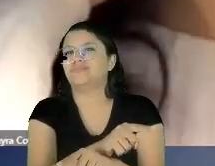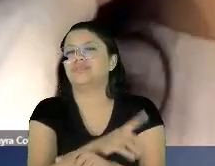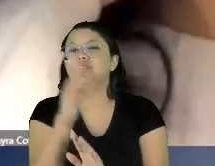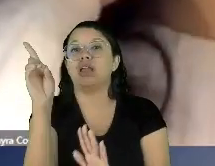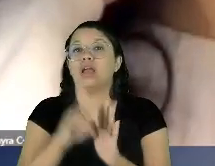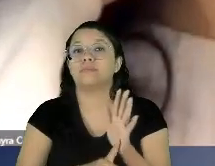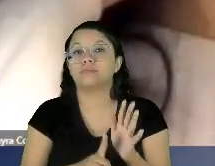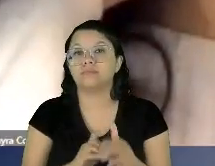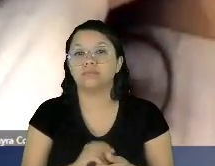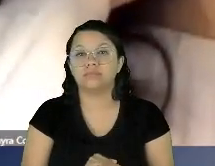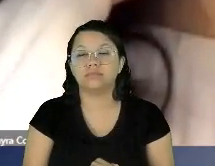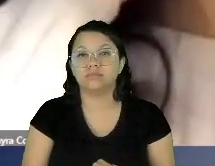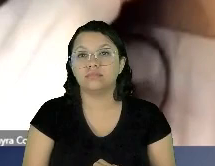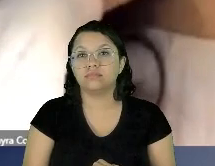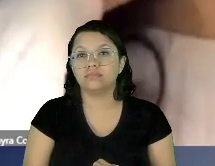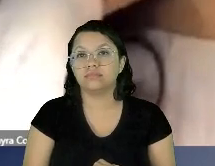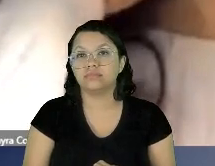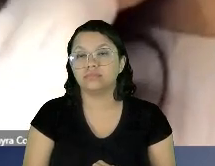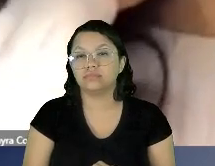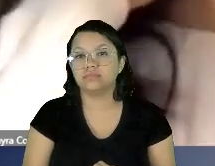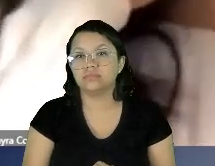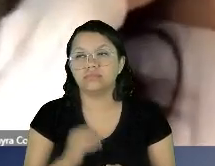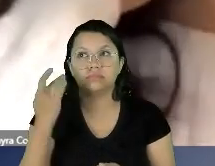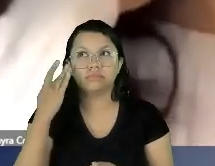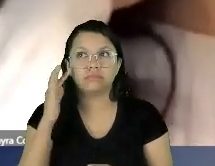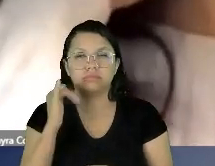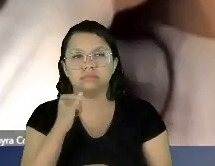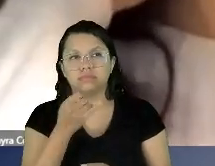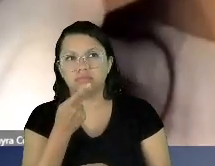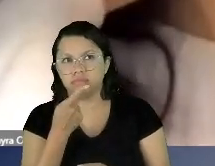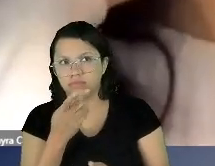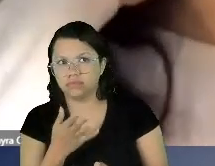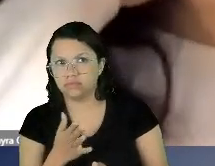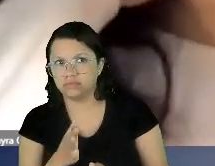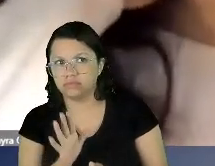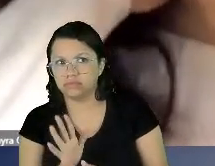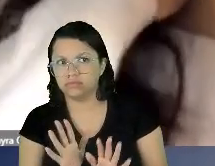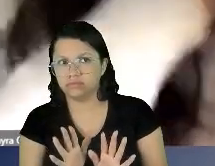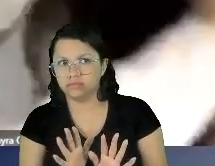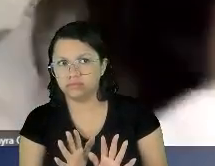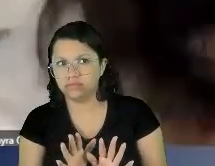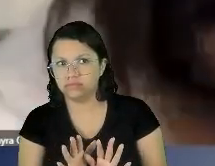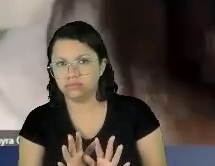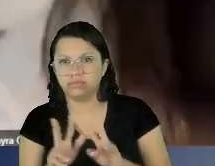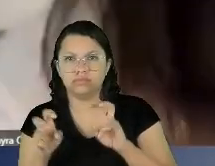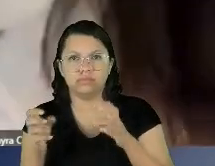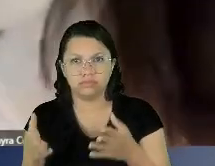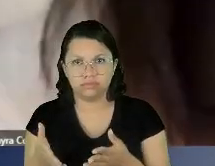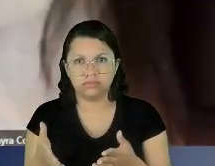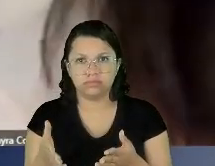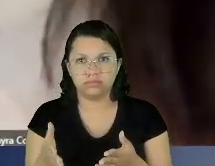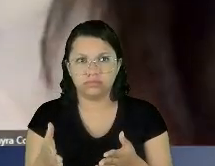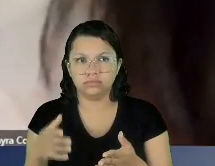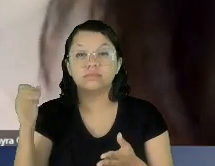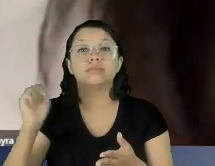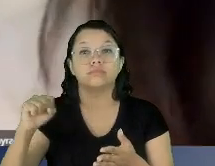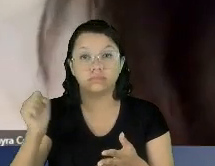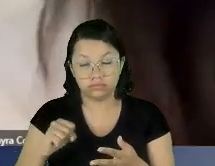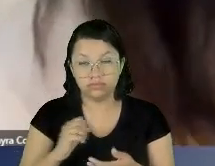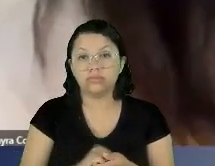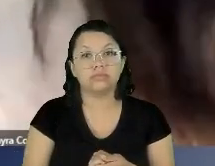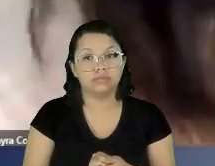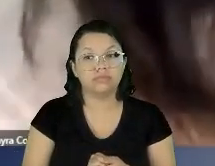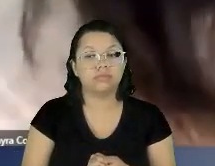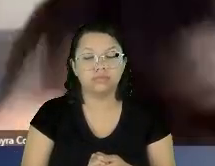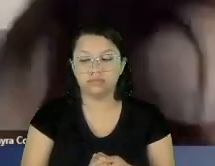de direitos. E aí, não sei se Mayra quer fazer algum comentário sobre